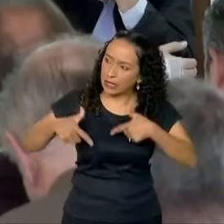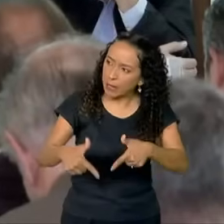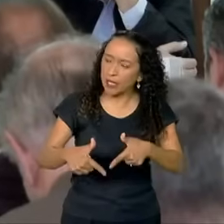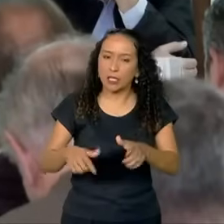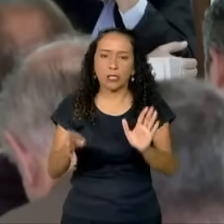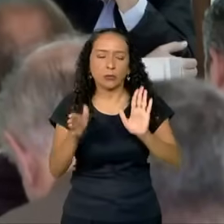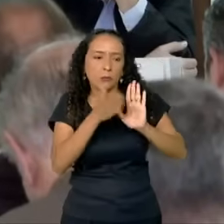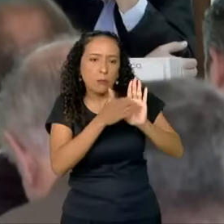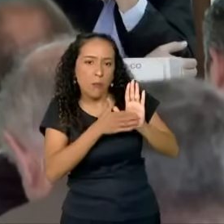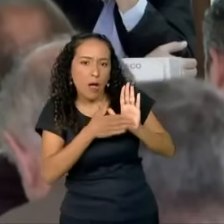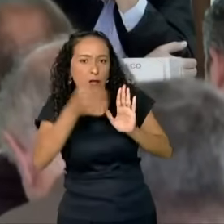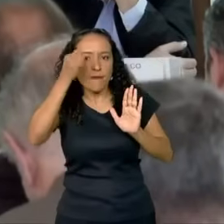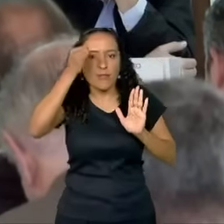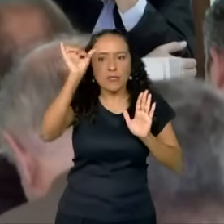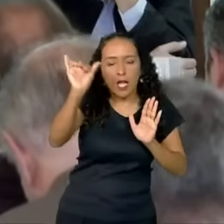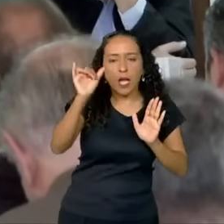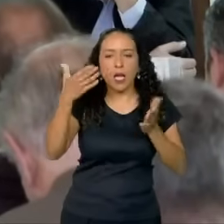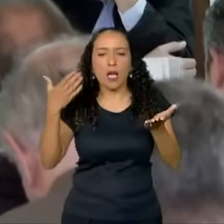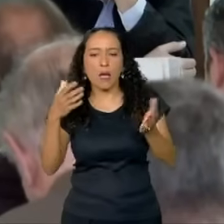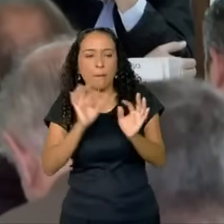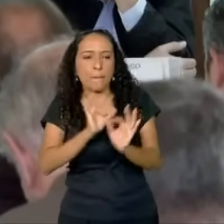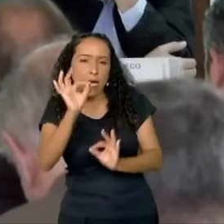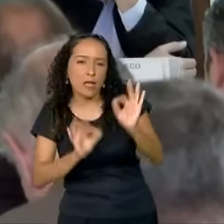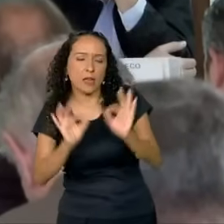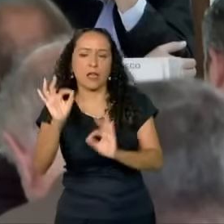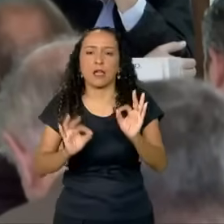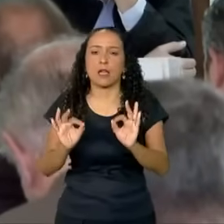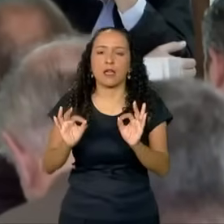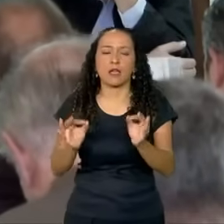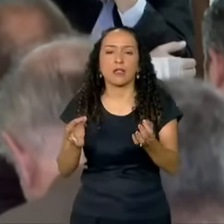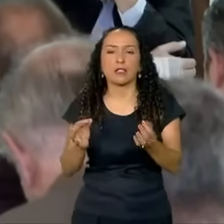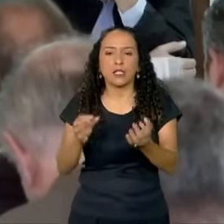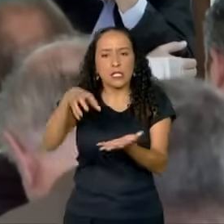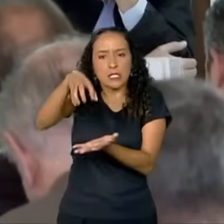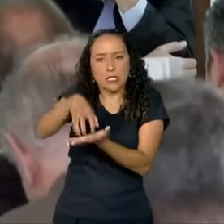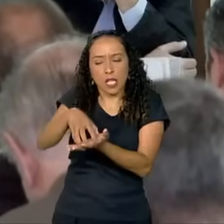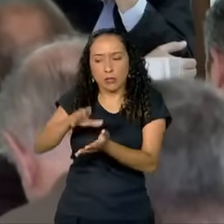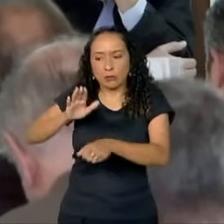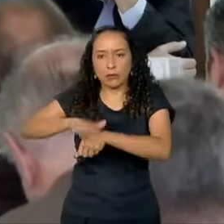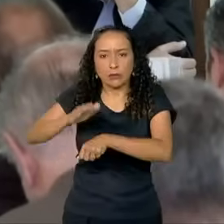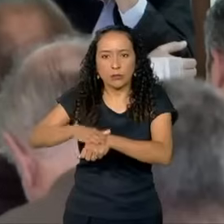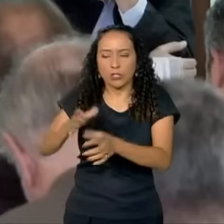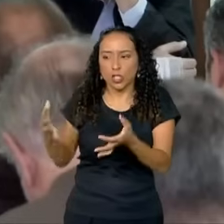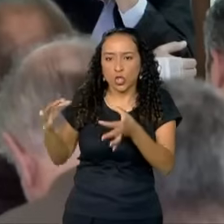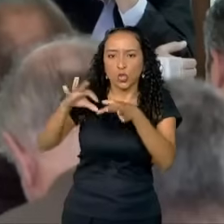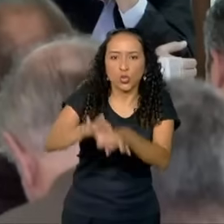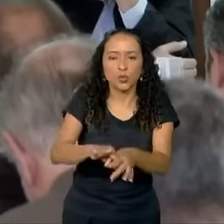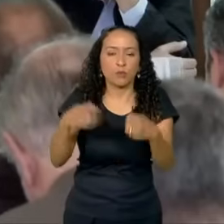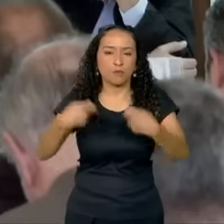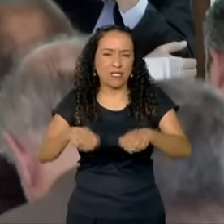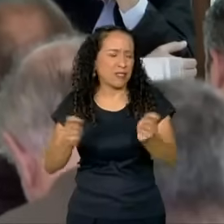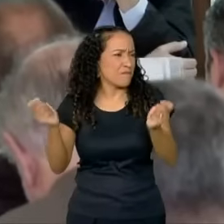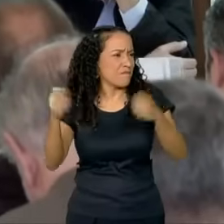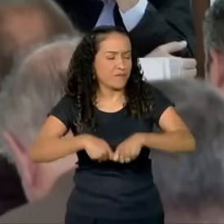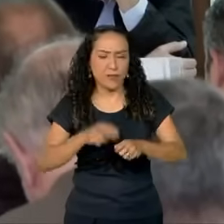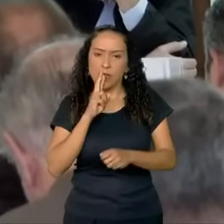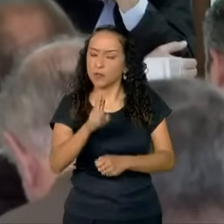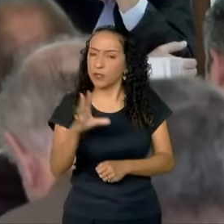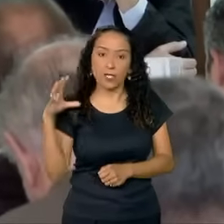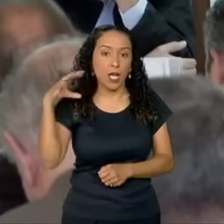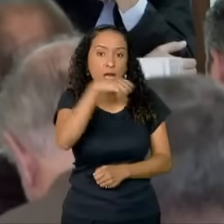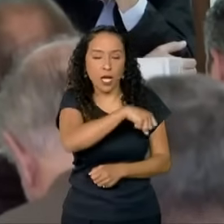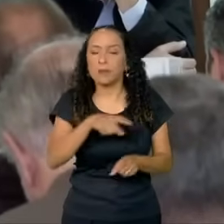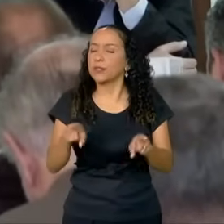plano de prevenção, de contingência, com plano de resiliência, com um centro de operações integradas que vão ter que ter uma capacidade de resposta